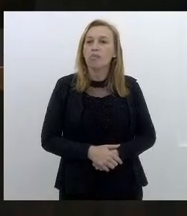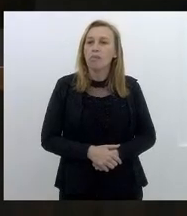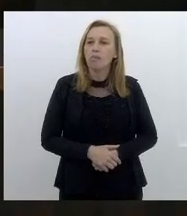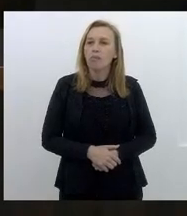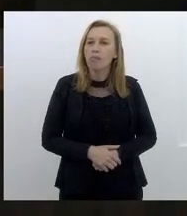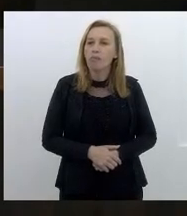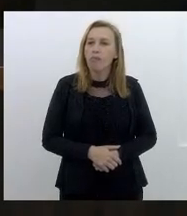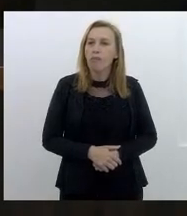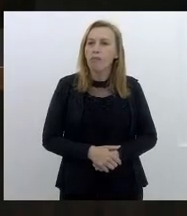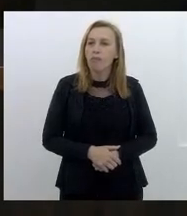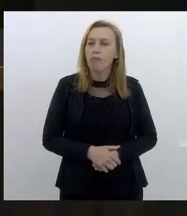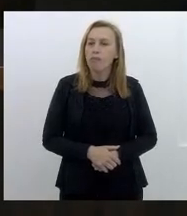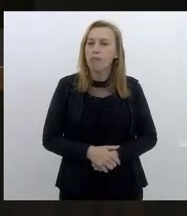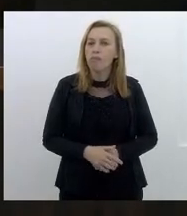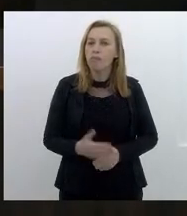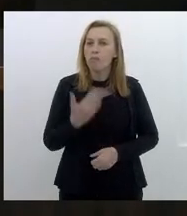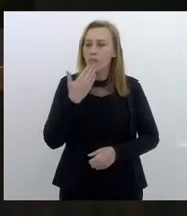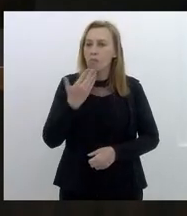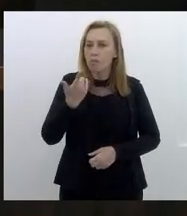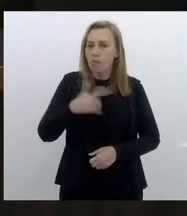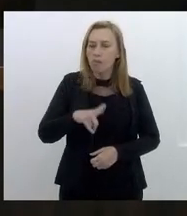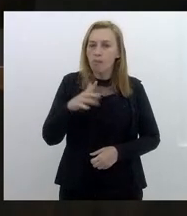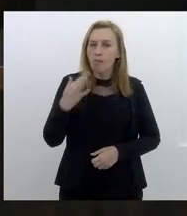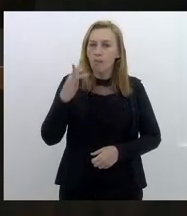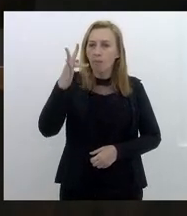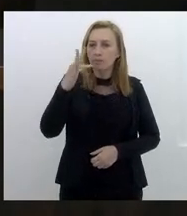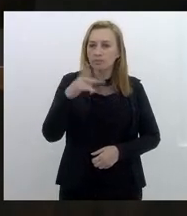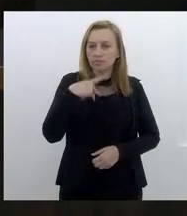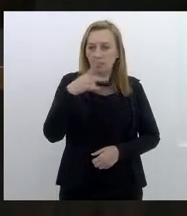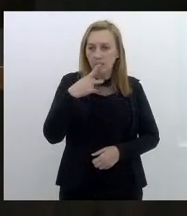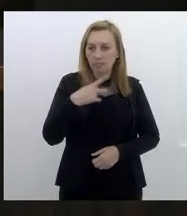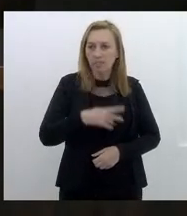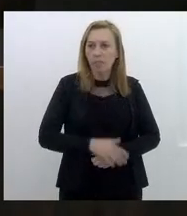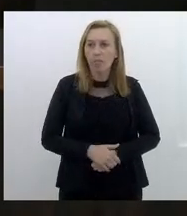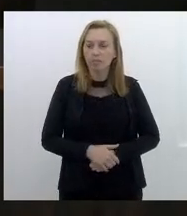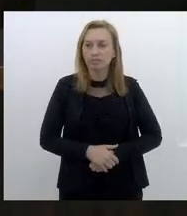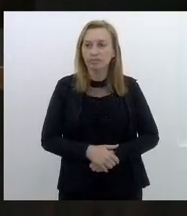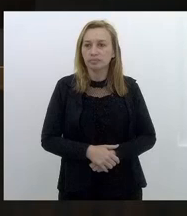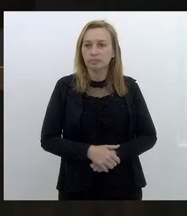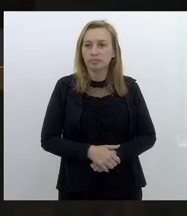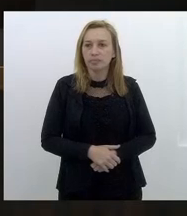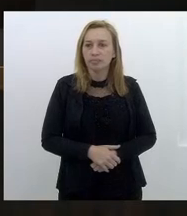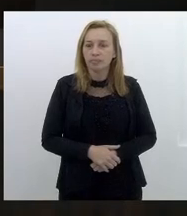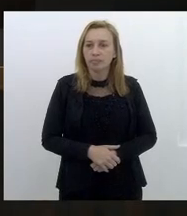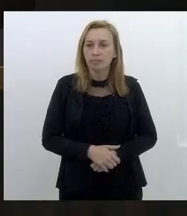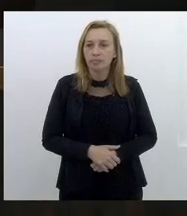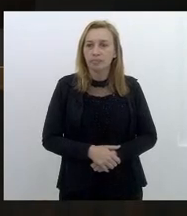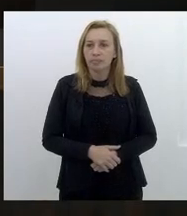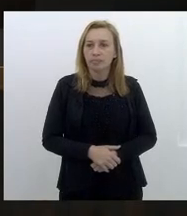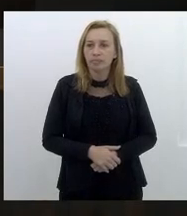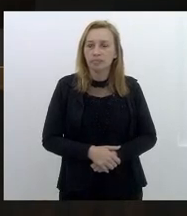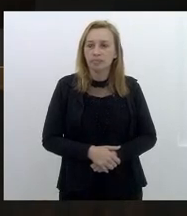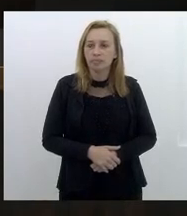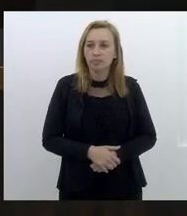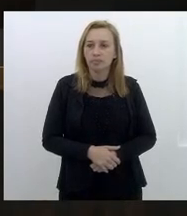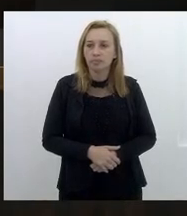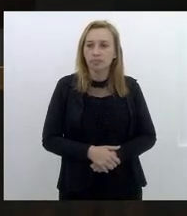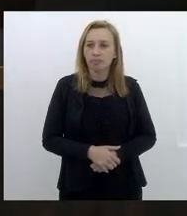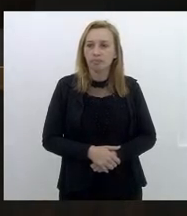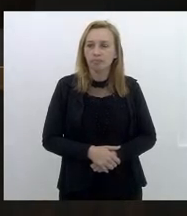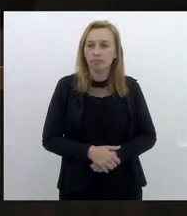quero aqui pedir mais uma vez que sejamos Breves com as palavras passar a palavra ao